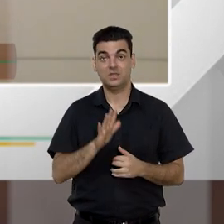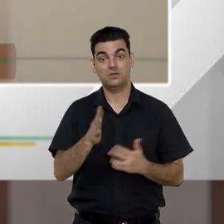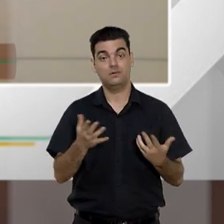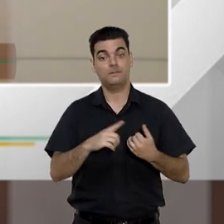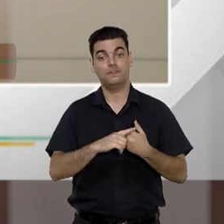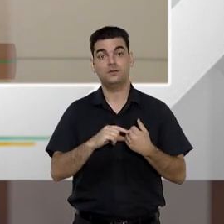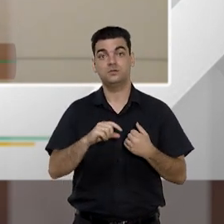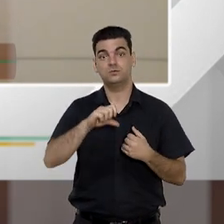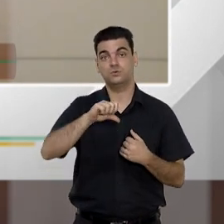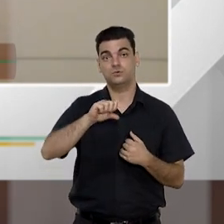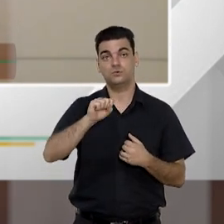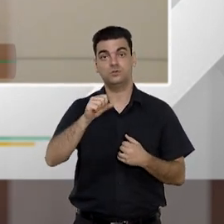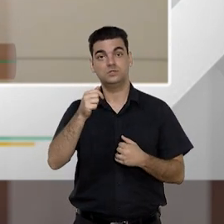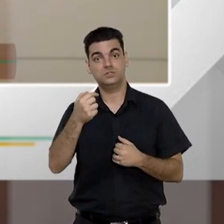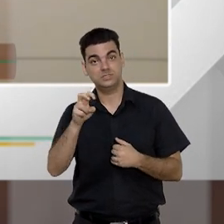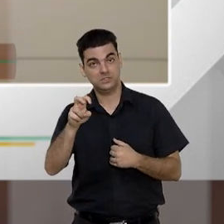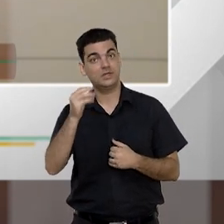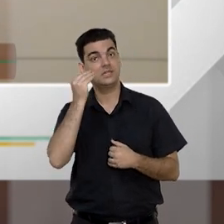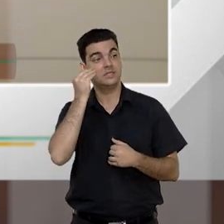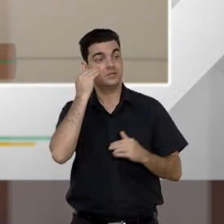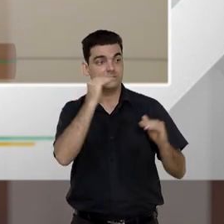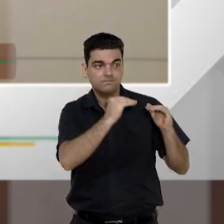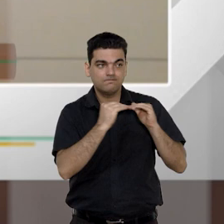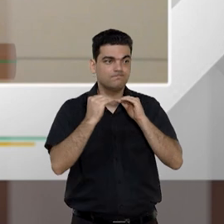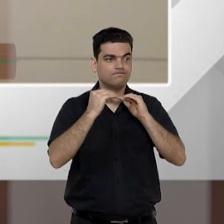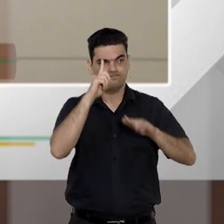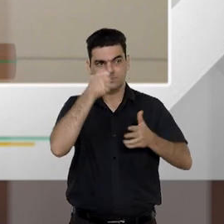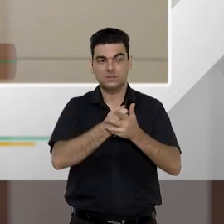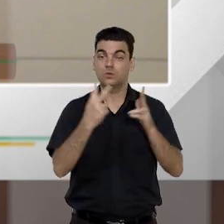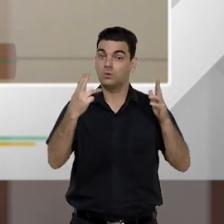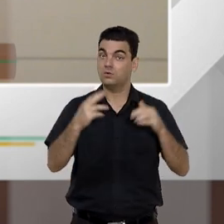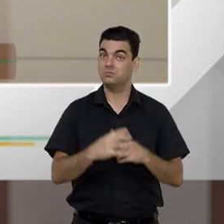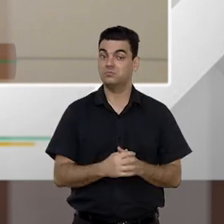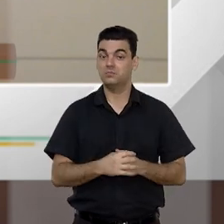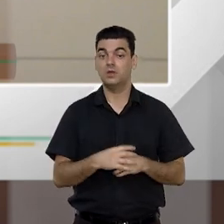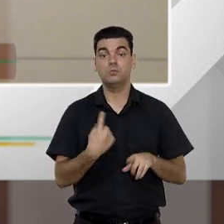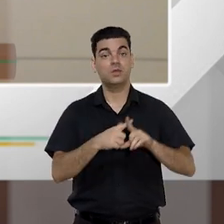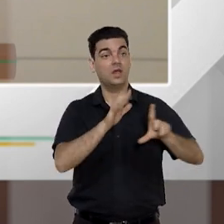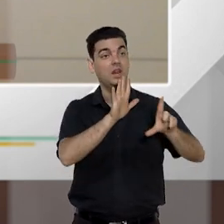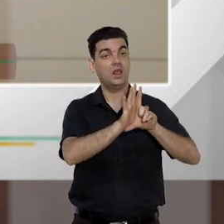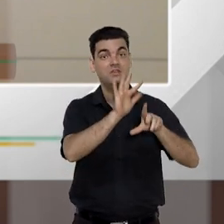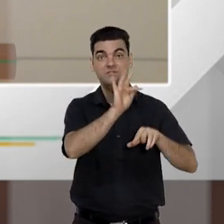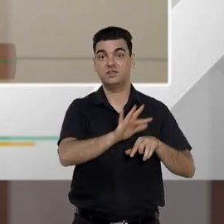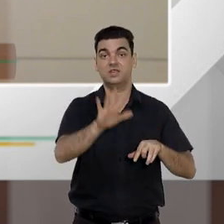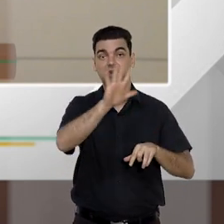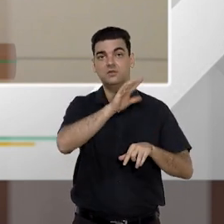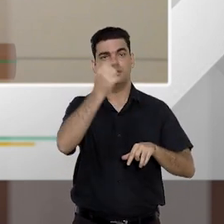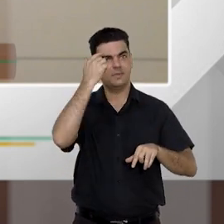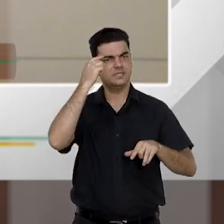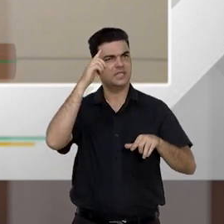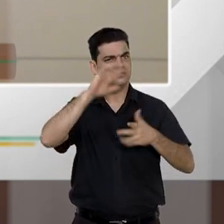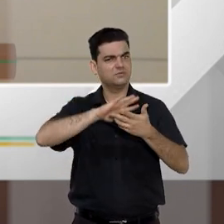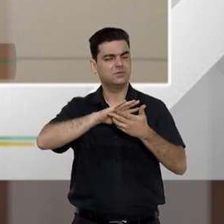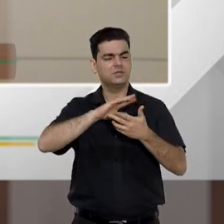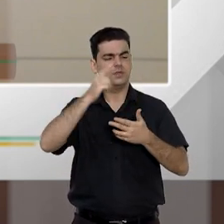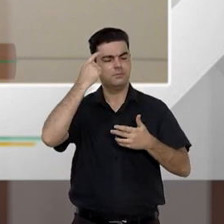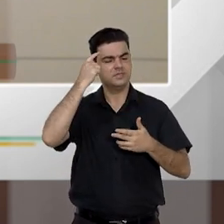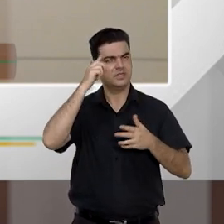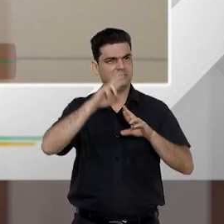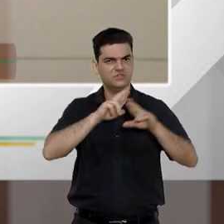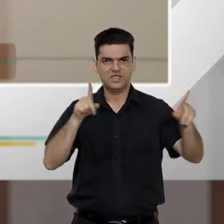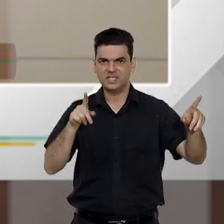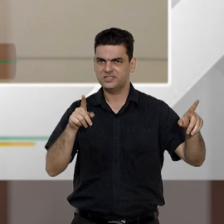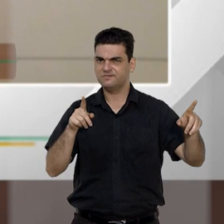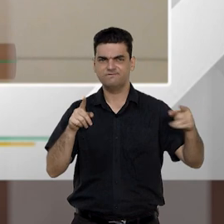chegar é que realmente o intento desse artigo 985 é padronizar o entendimento. Não faz sentido a mesma lei federal ser interpretada de